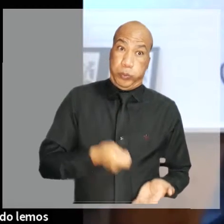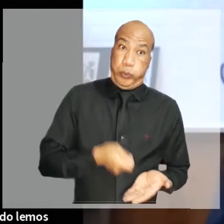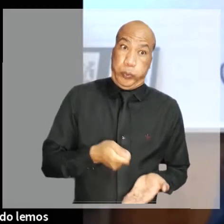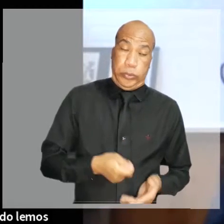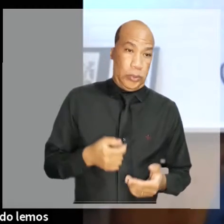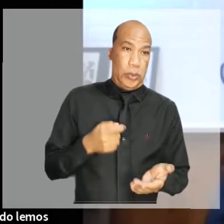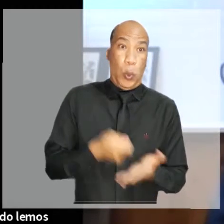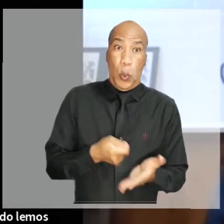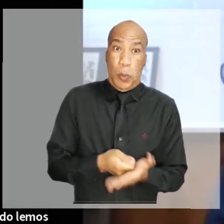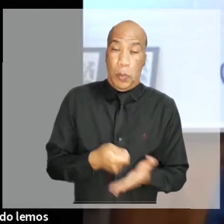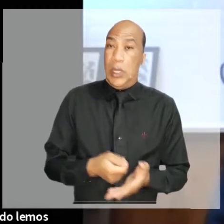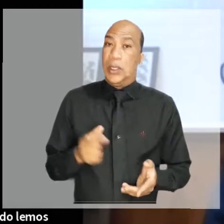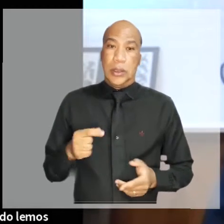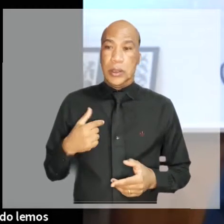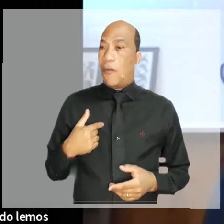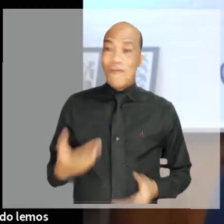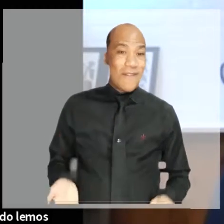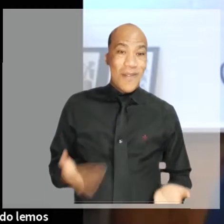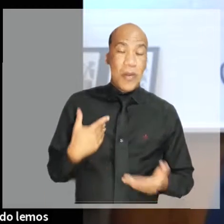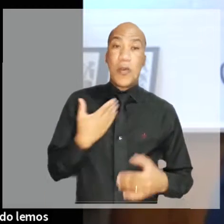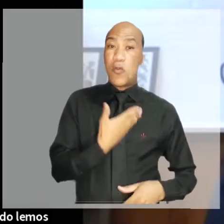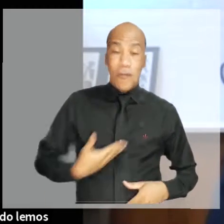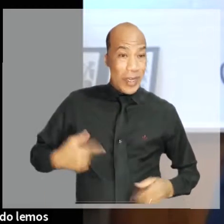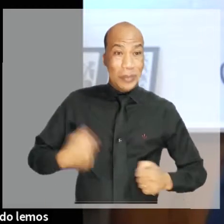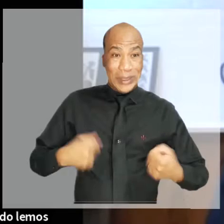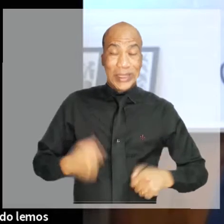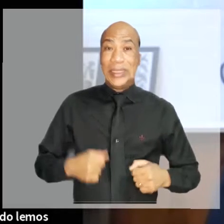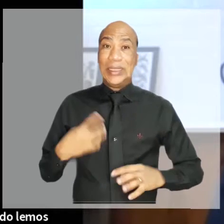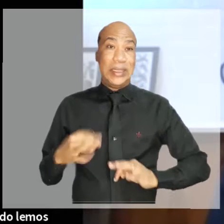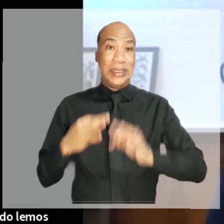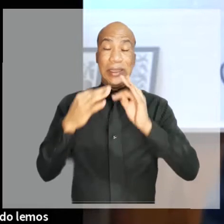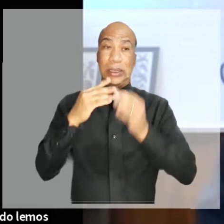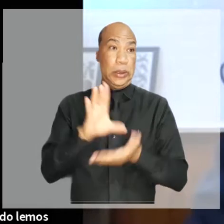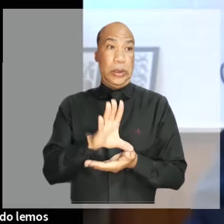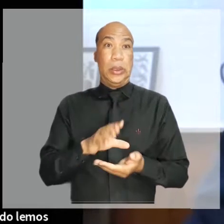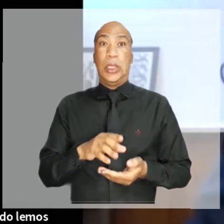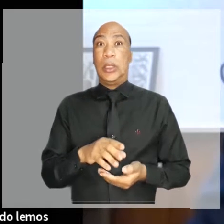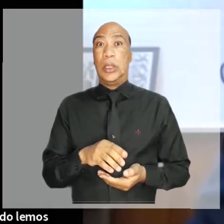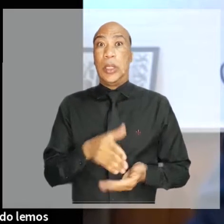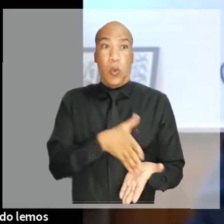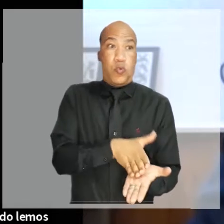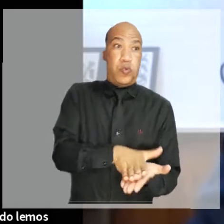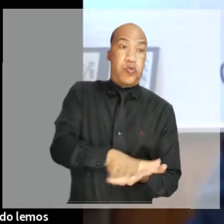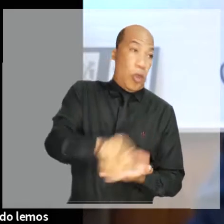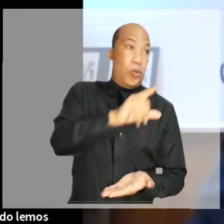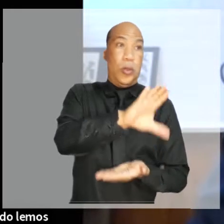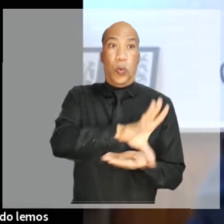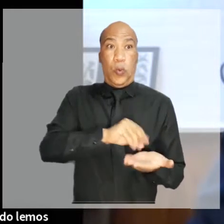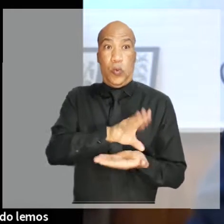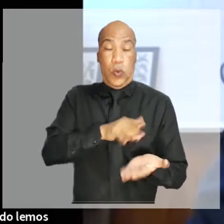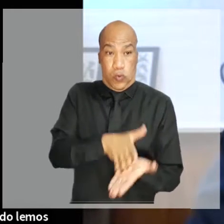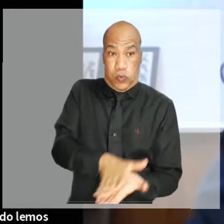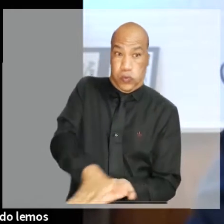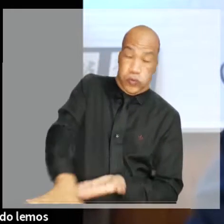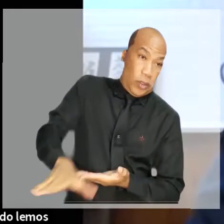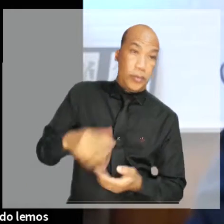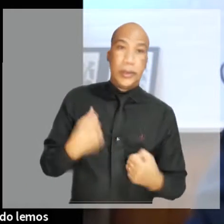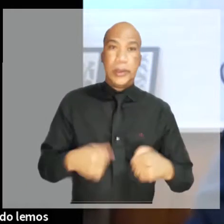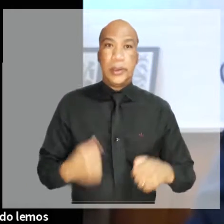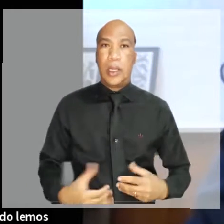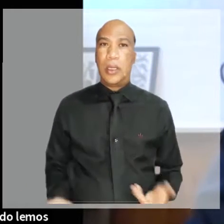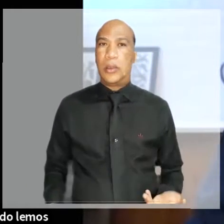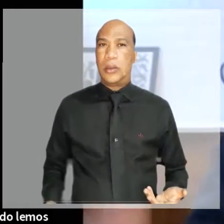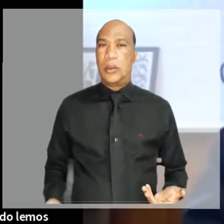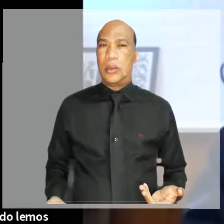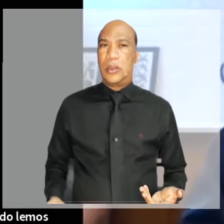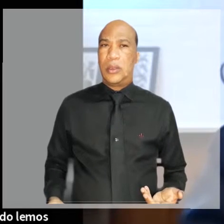governos e o poder público se digitalizem. O GovTech, ele hoje tem como exemplo,